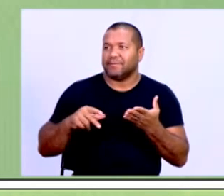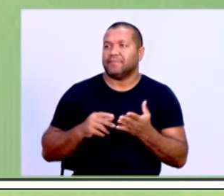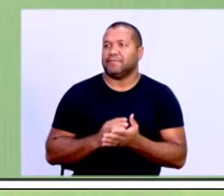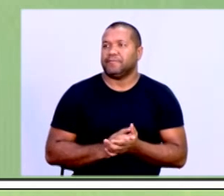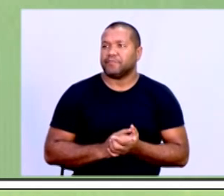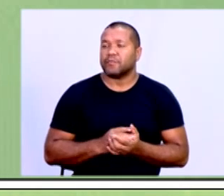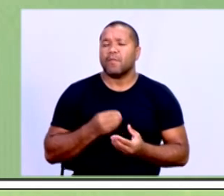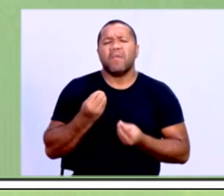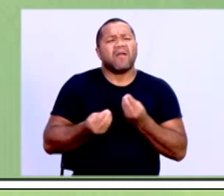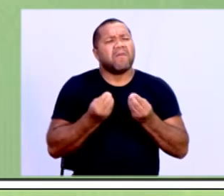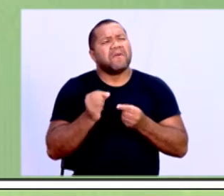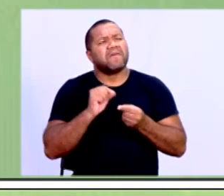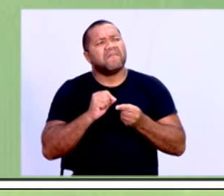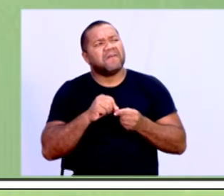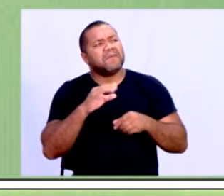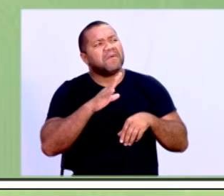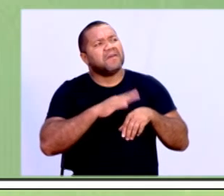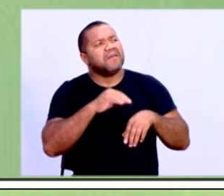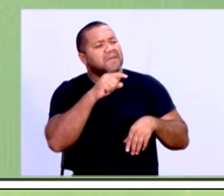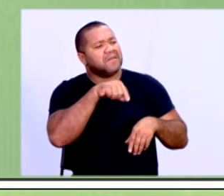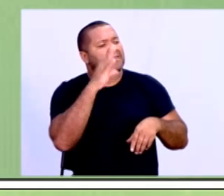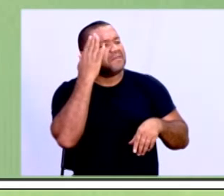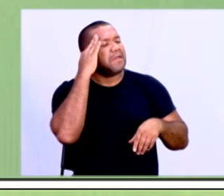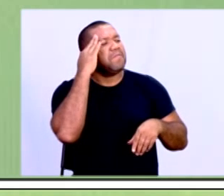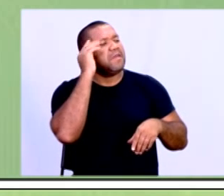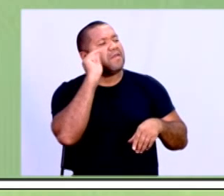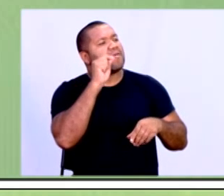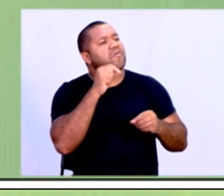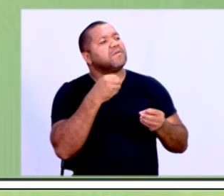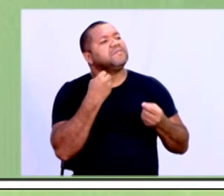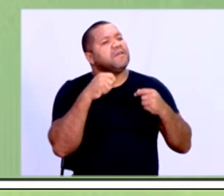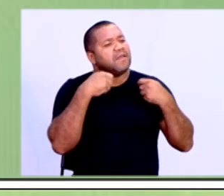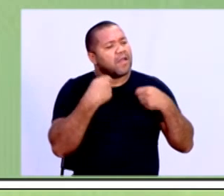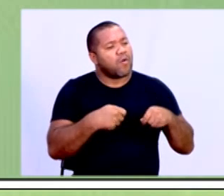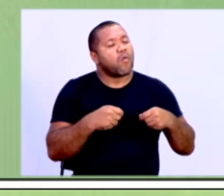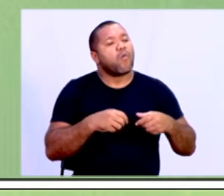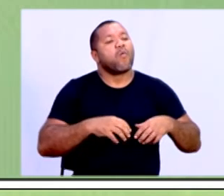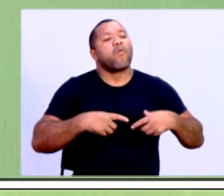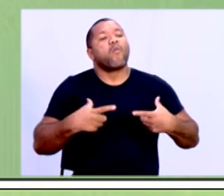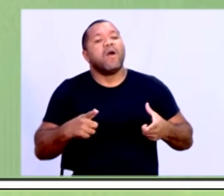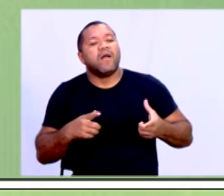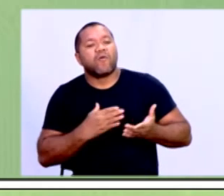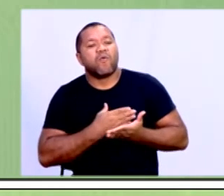serem executados? É aí que entram as mensagens.